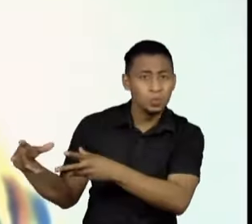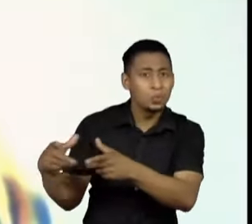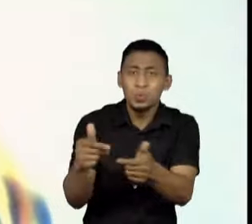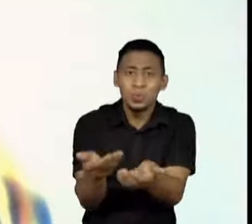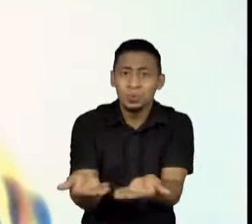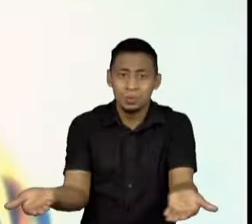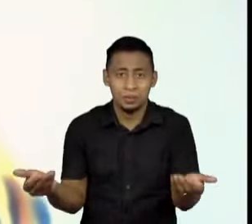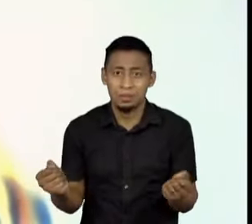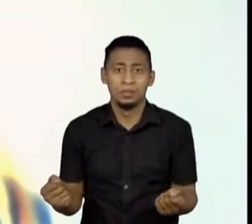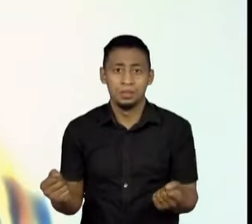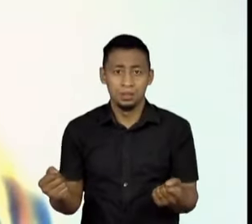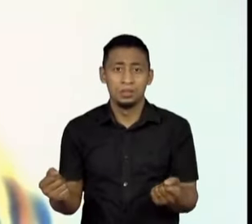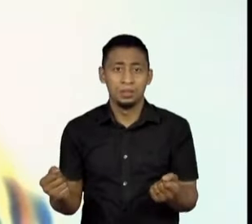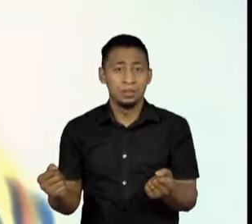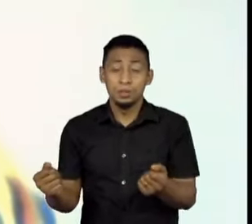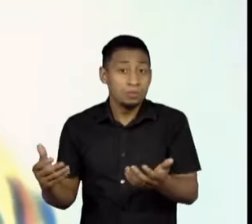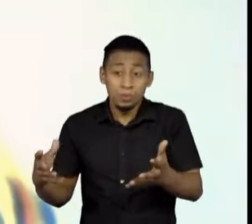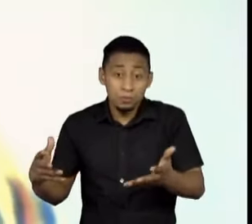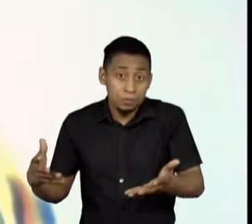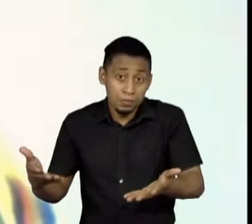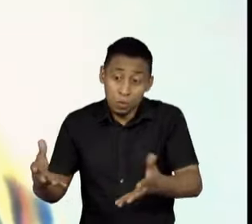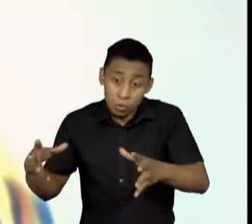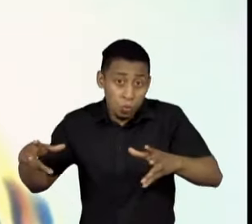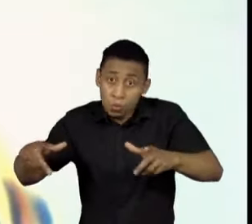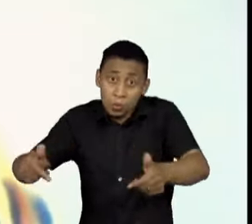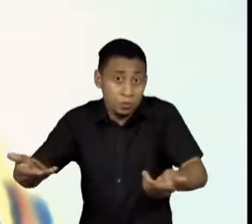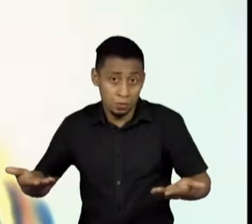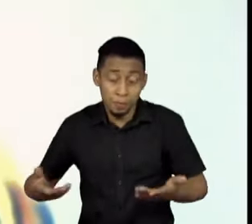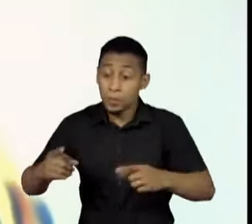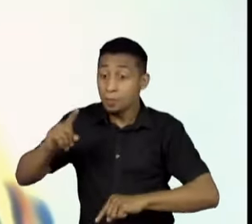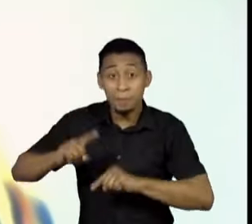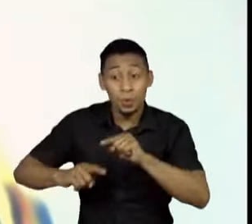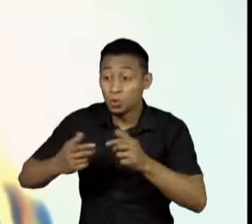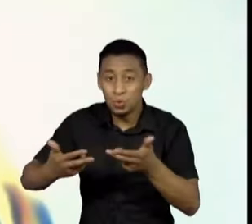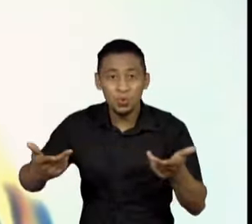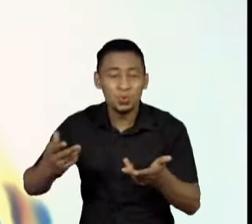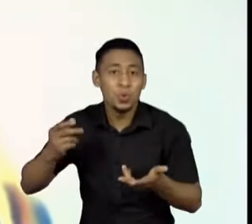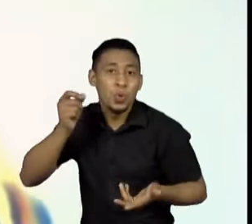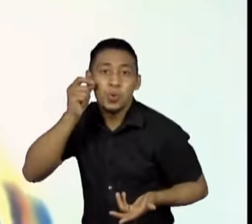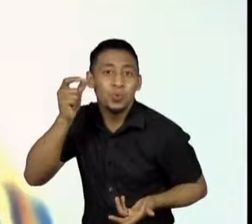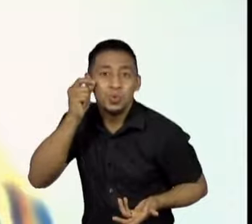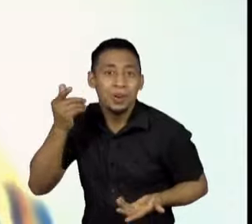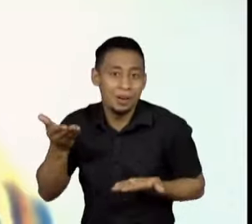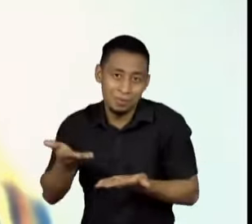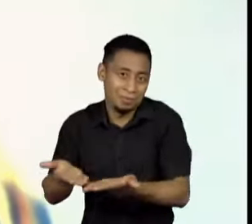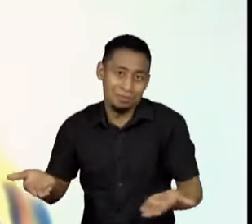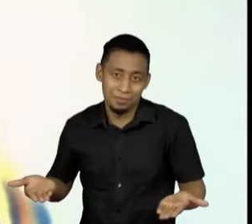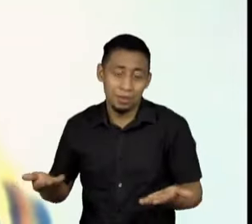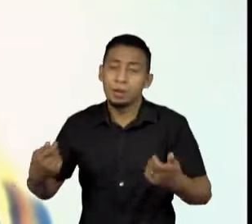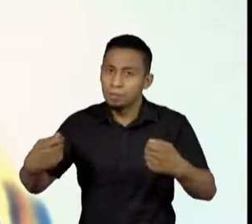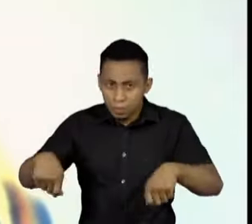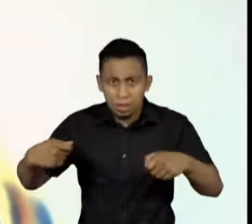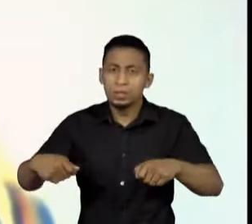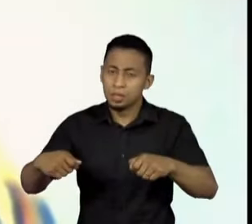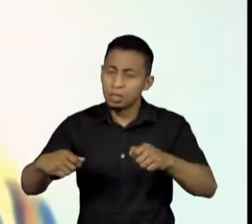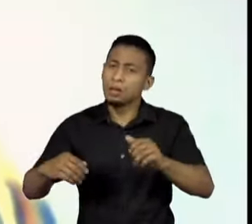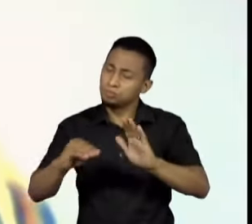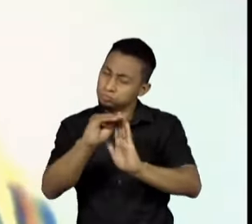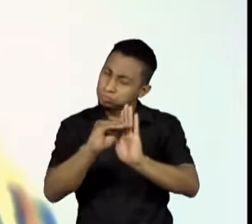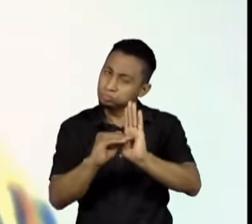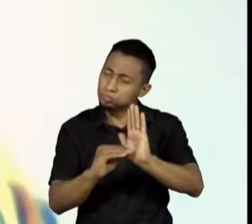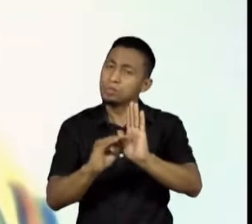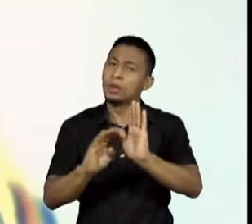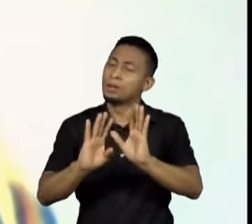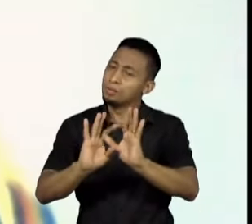tudo que for... Os produtos culturais, eles têm que ser realmente democratizados.